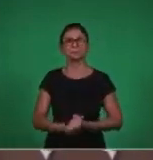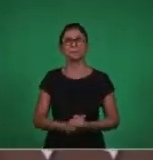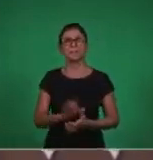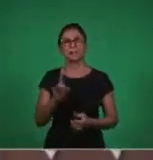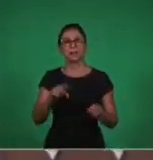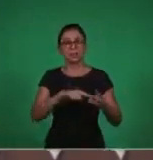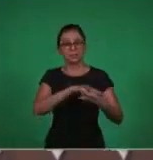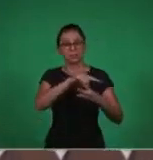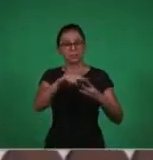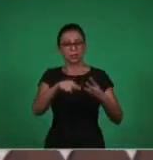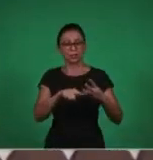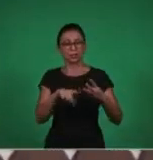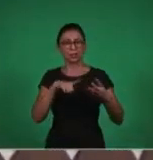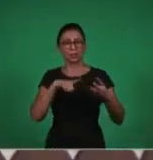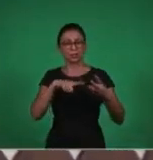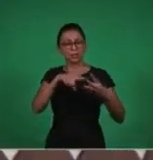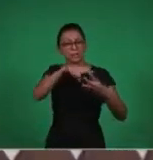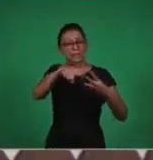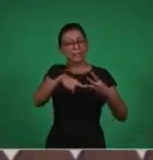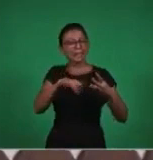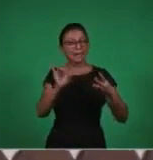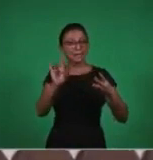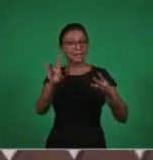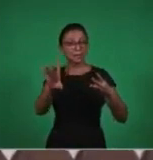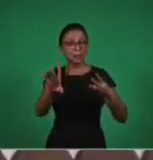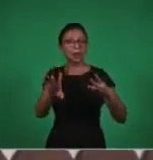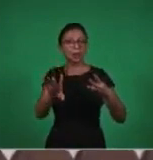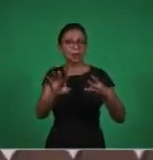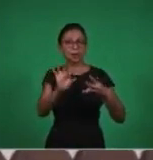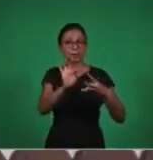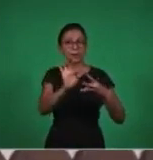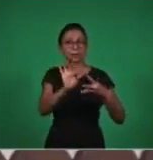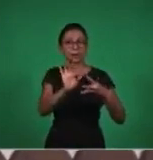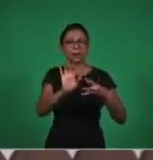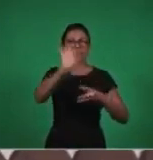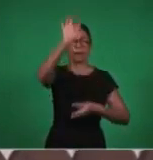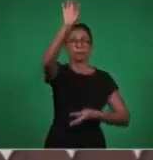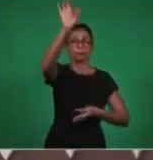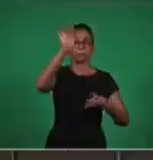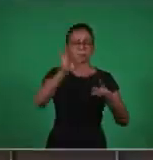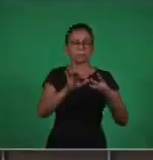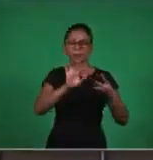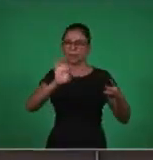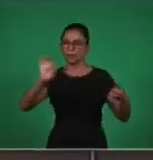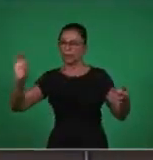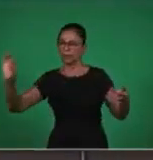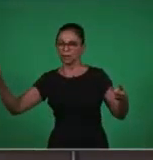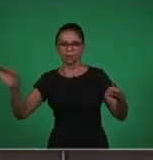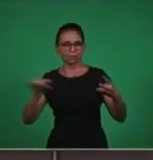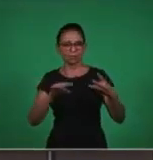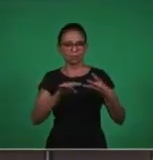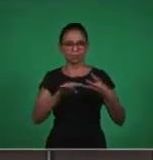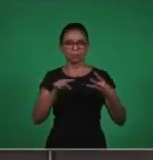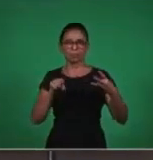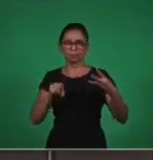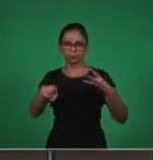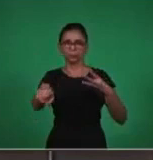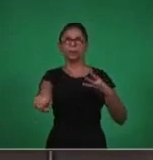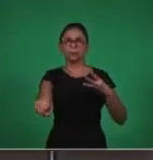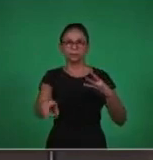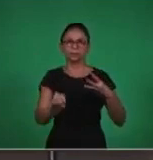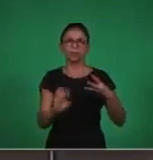espaço: largura, altura e profundidade. É tudo que nós temos aqui: largura, altura e